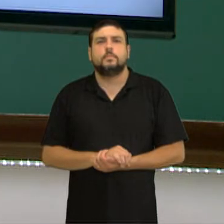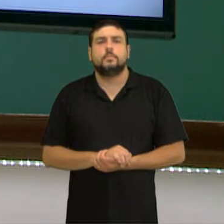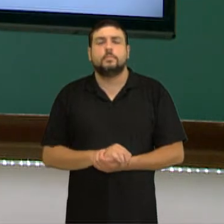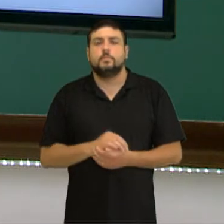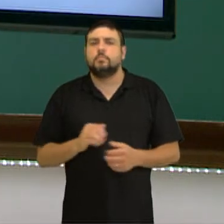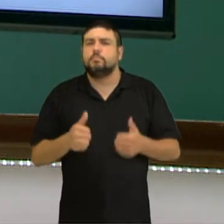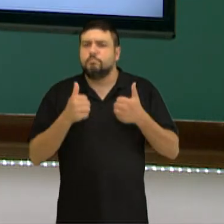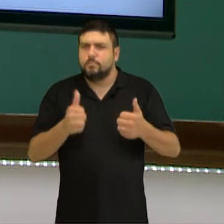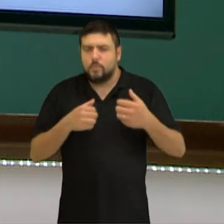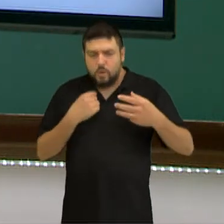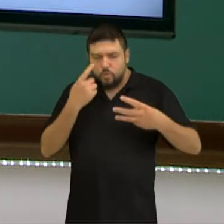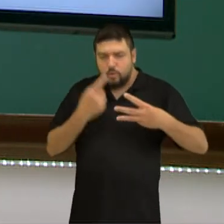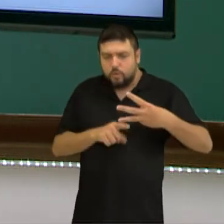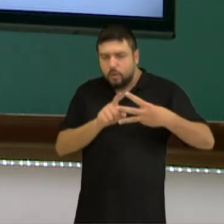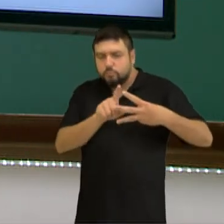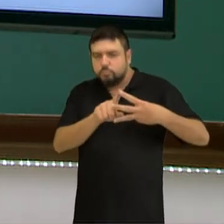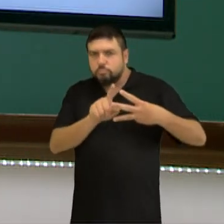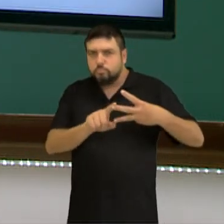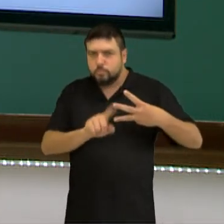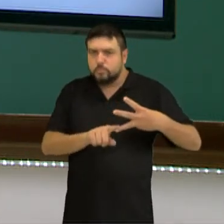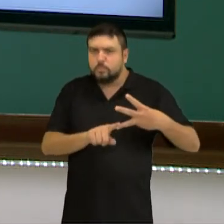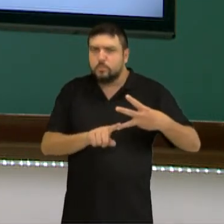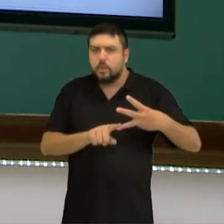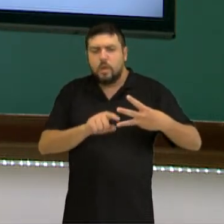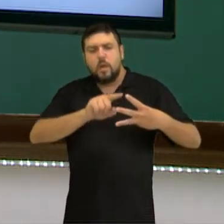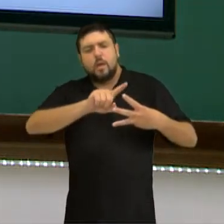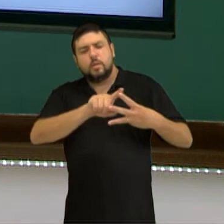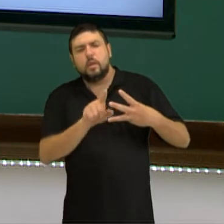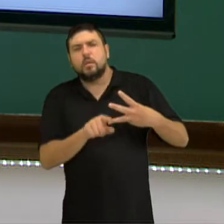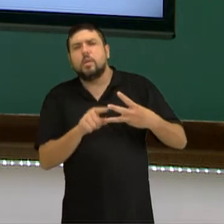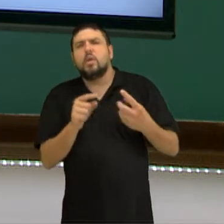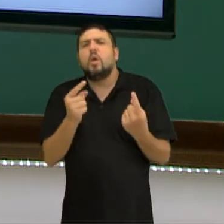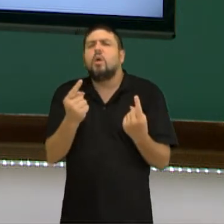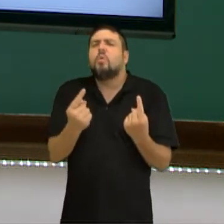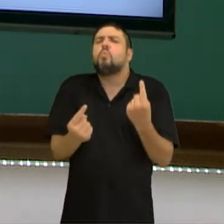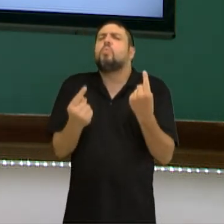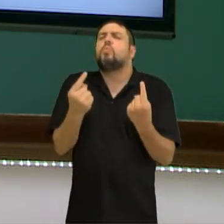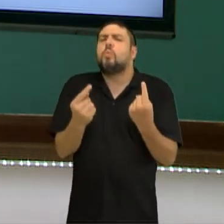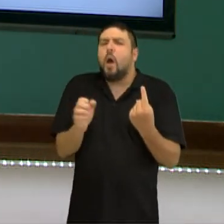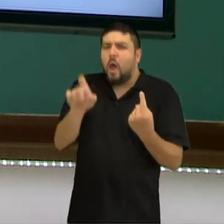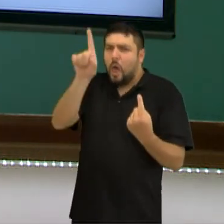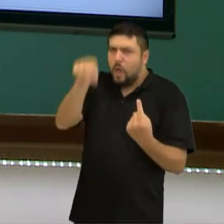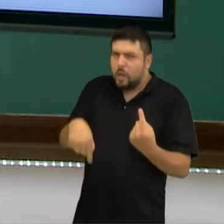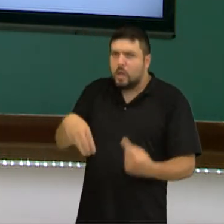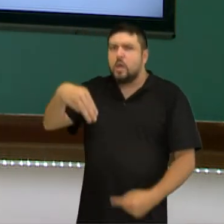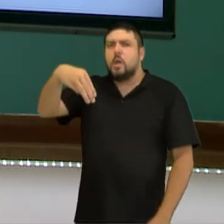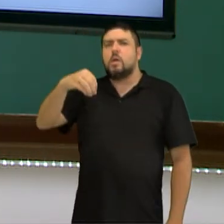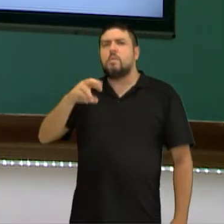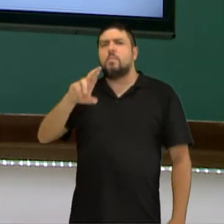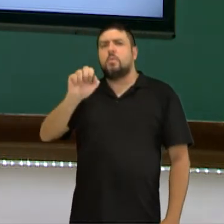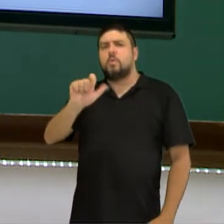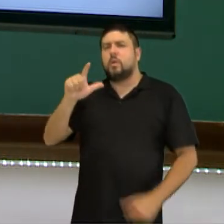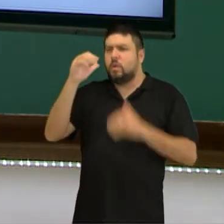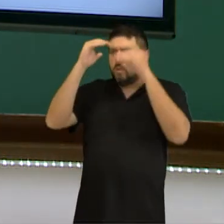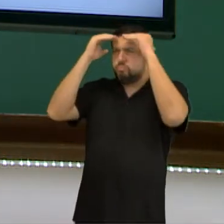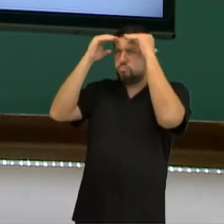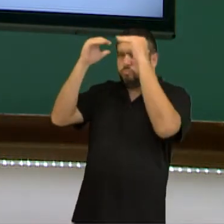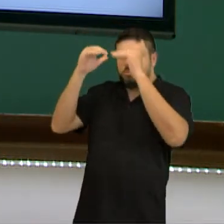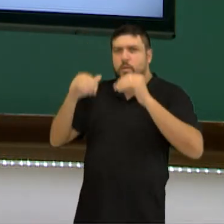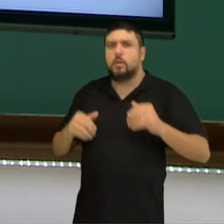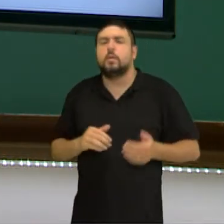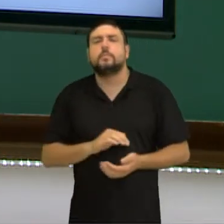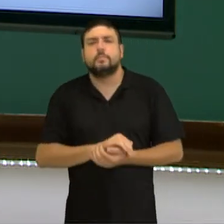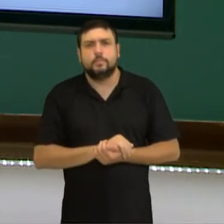3 alternativas para você. Qual dessas alternativas define o que é moral? Tranquilo, fácil para você,